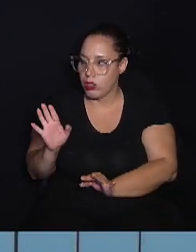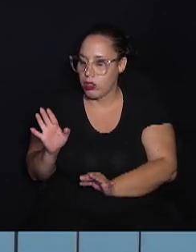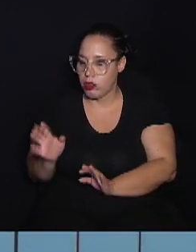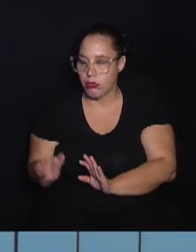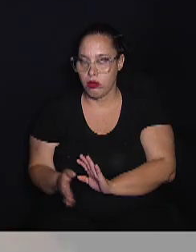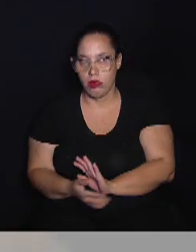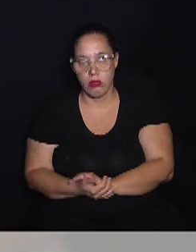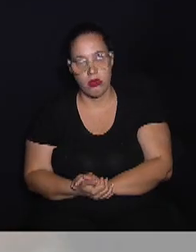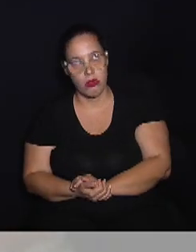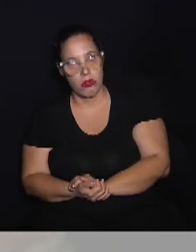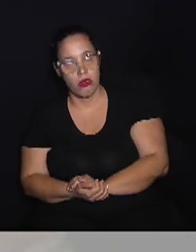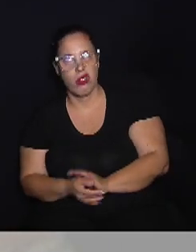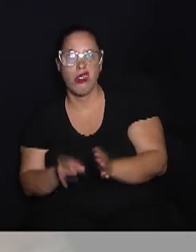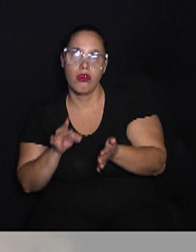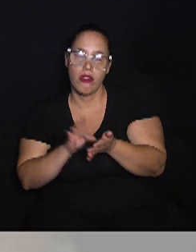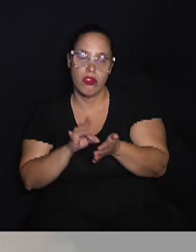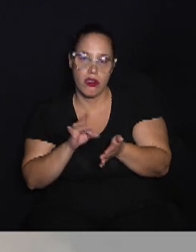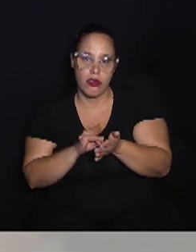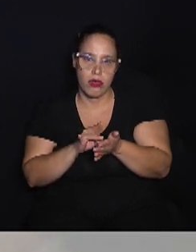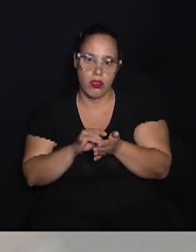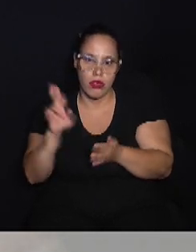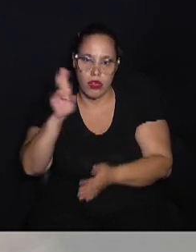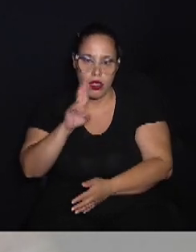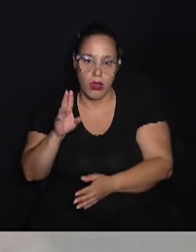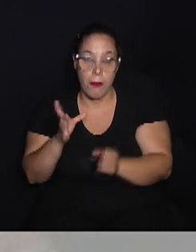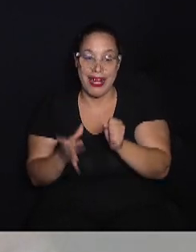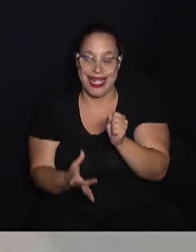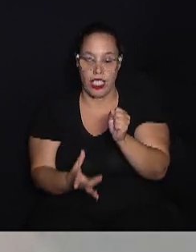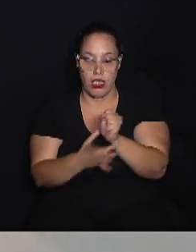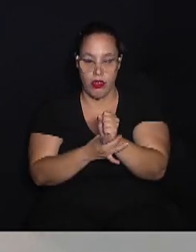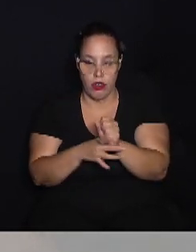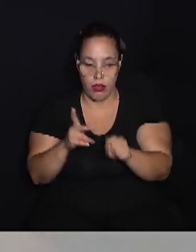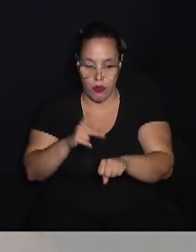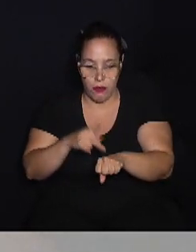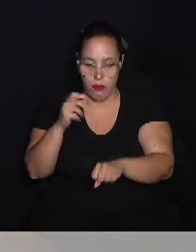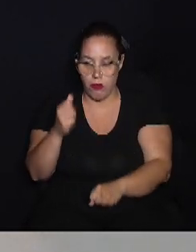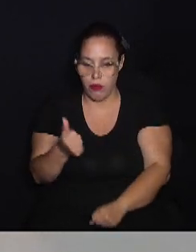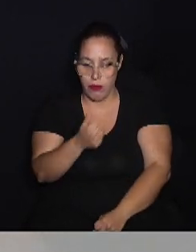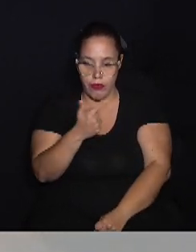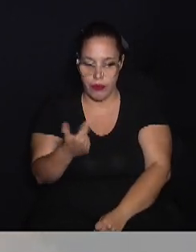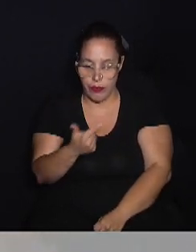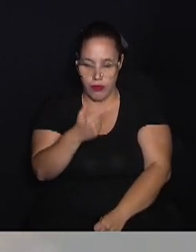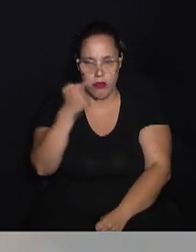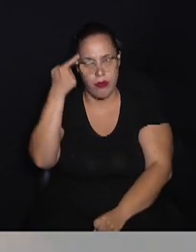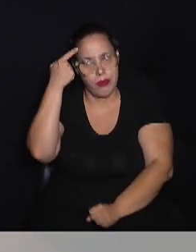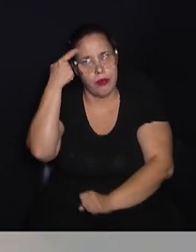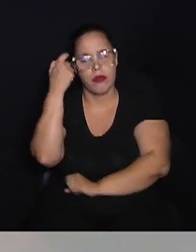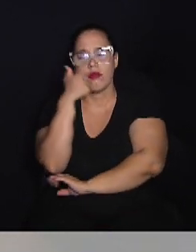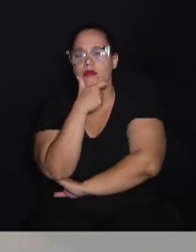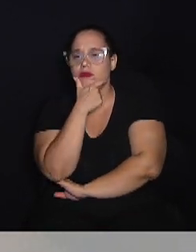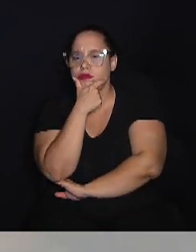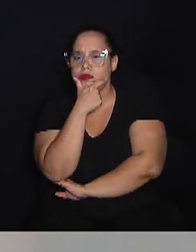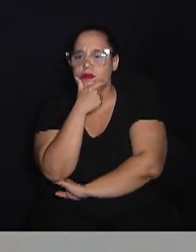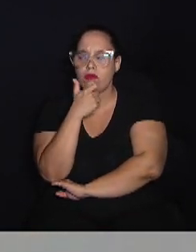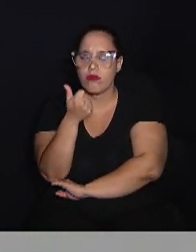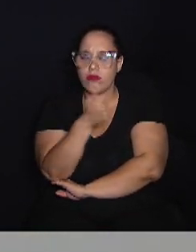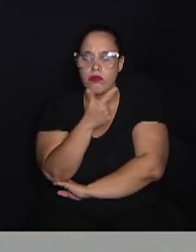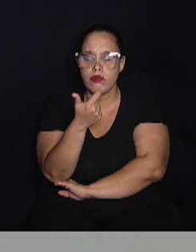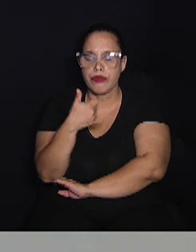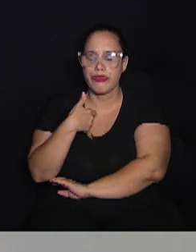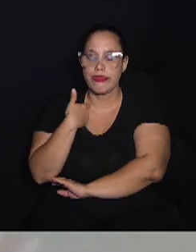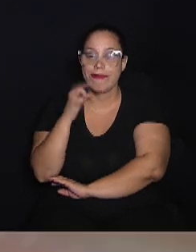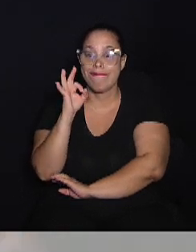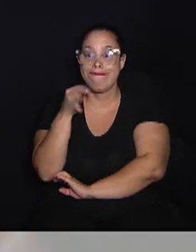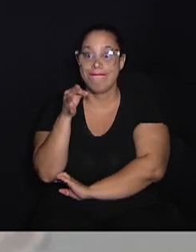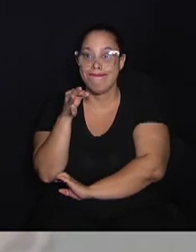Então na verdade é um uso mais seguro após os 12 porque se a gente parar para pensar com 12 anos realmente